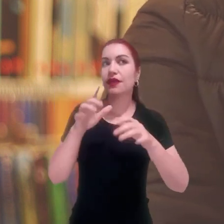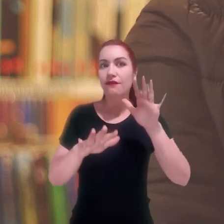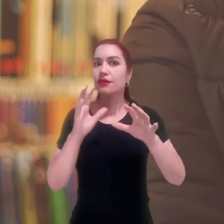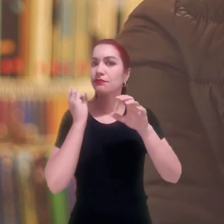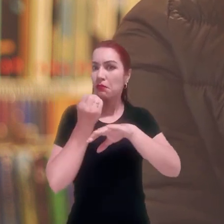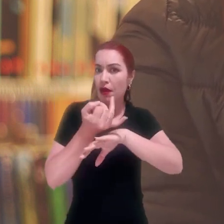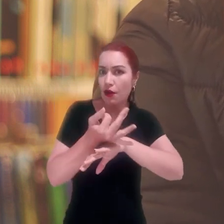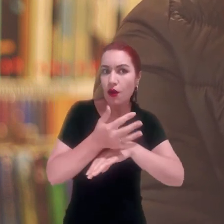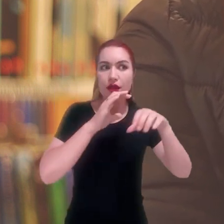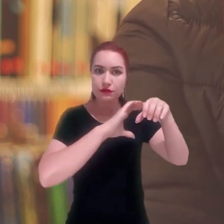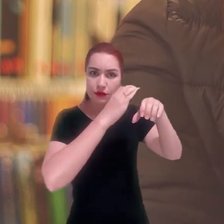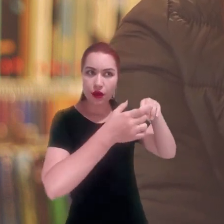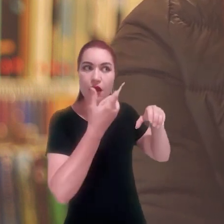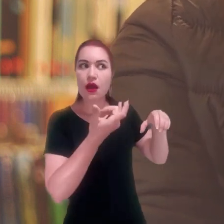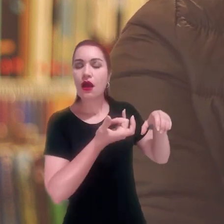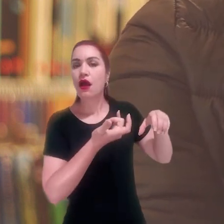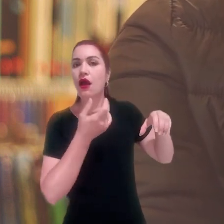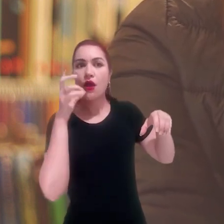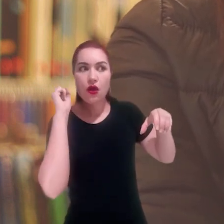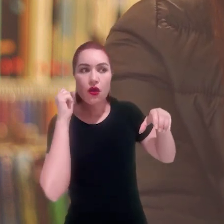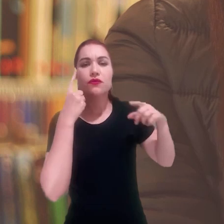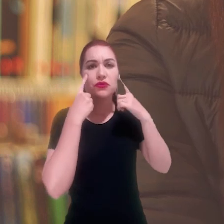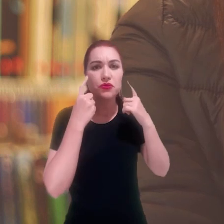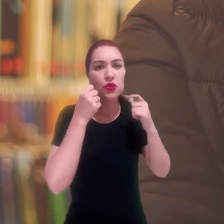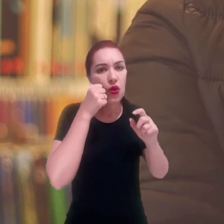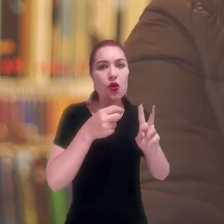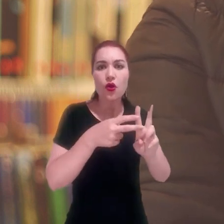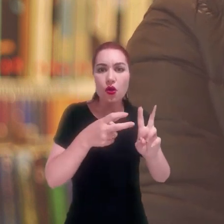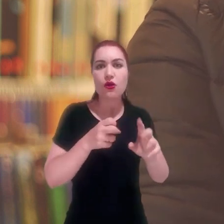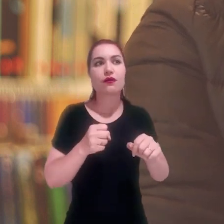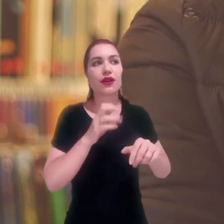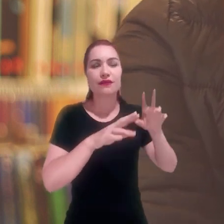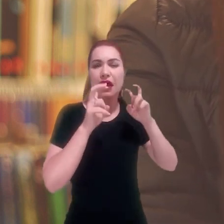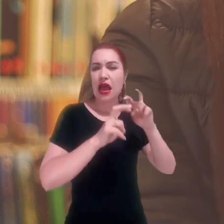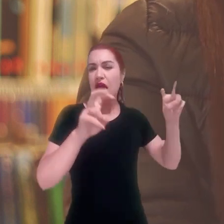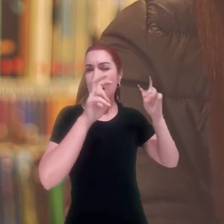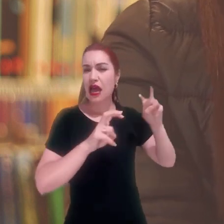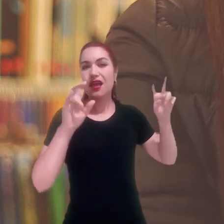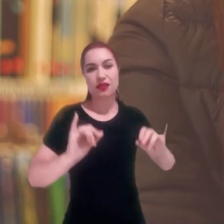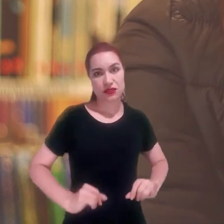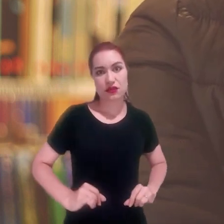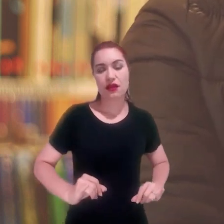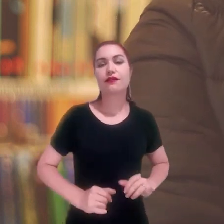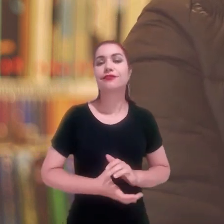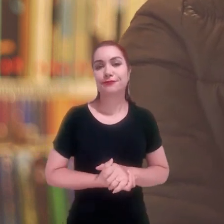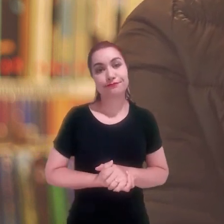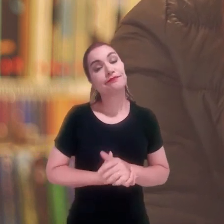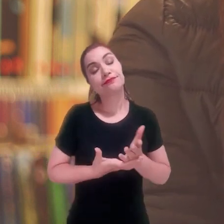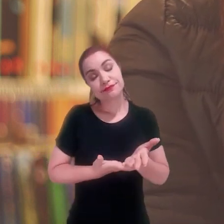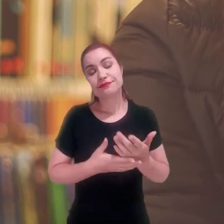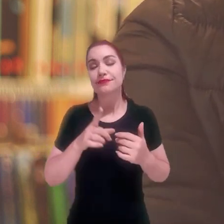à noite na gruta se ouve os choros, né, da Índia, se ouve gritos, sofrimento, e tudo isso